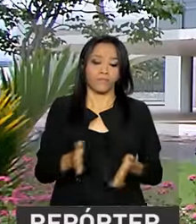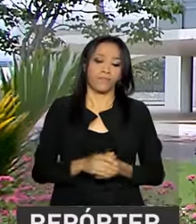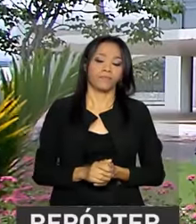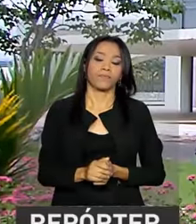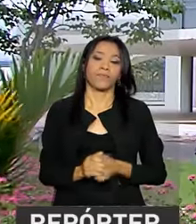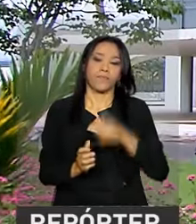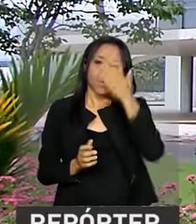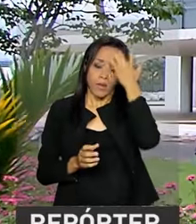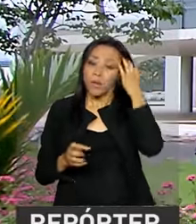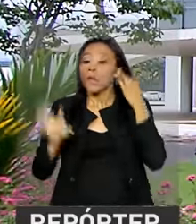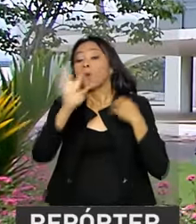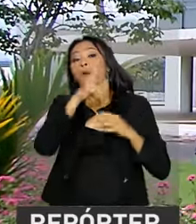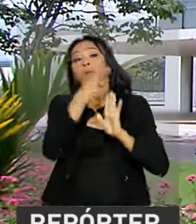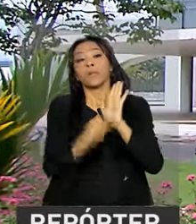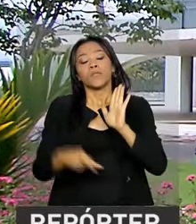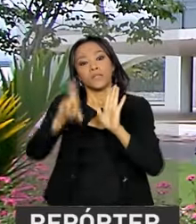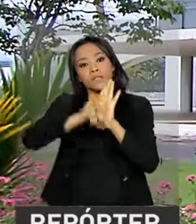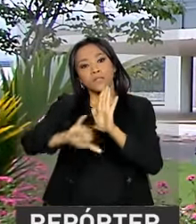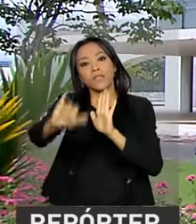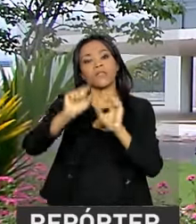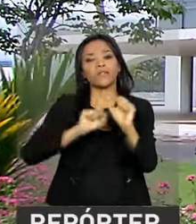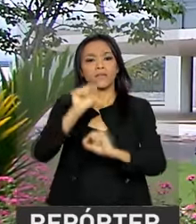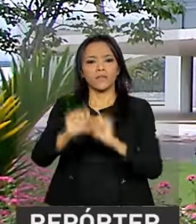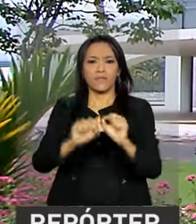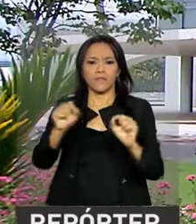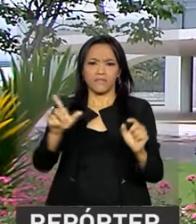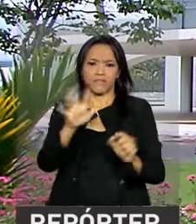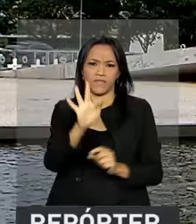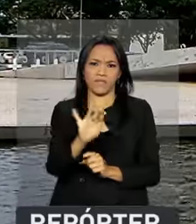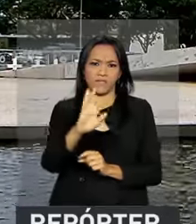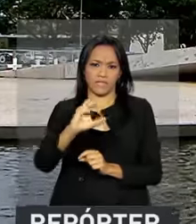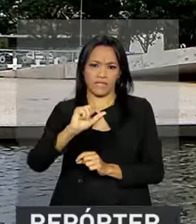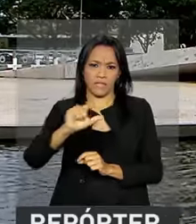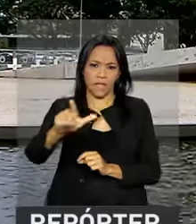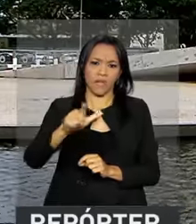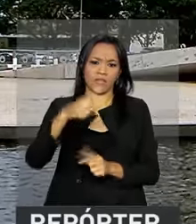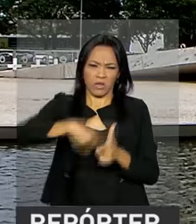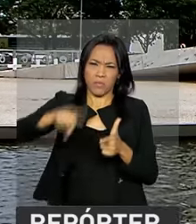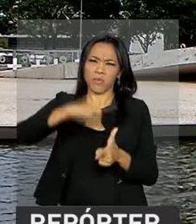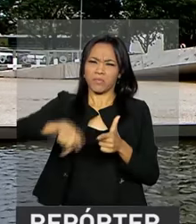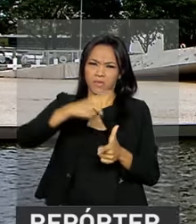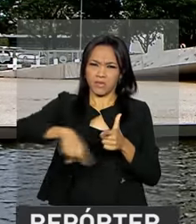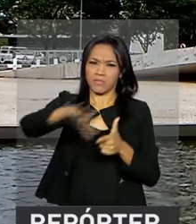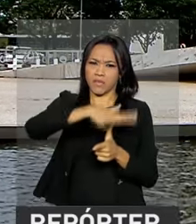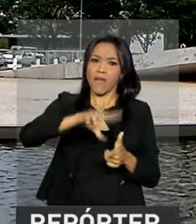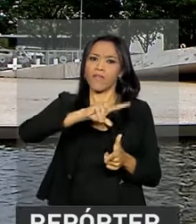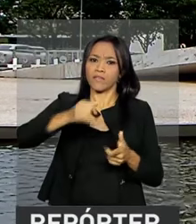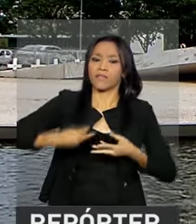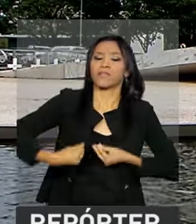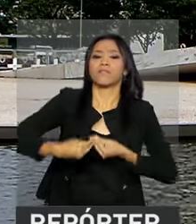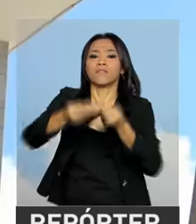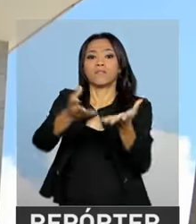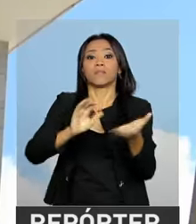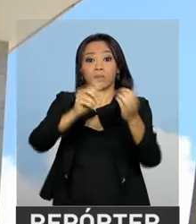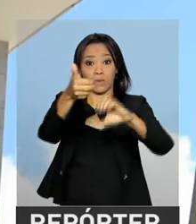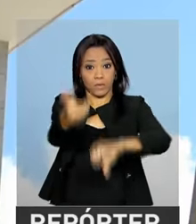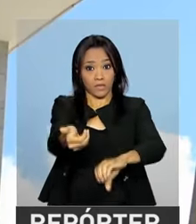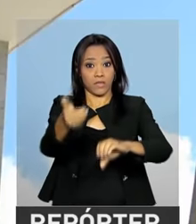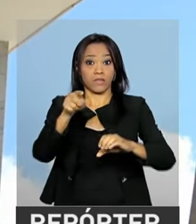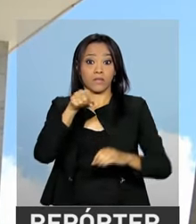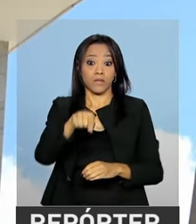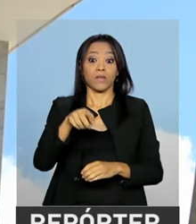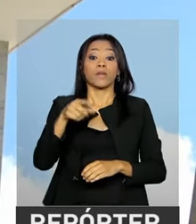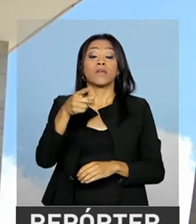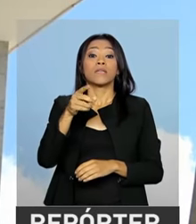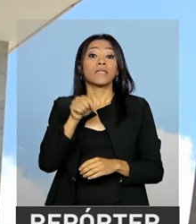Projeto de lei que trata da recuperação fiscal dos Estados em dificuldade financeira será enviado pelo governo ao Congresso Nacional. A unidade da